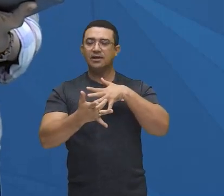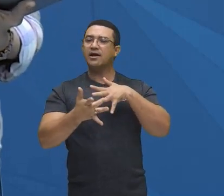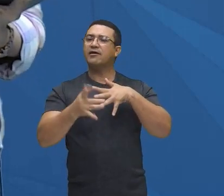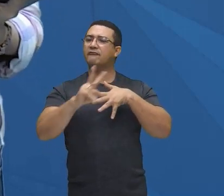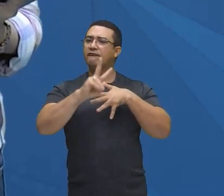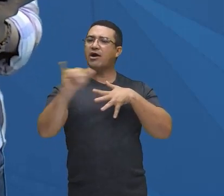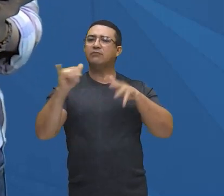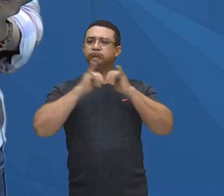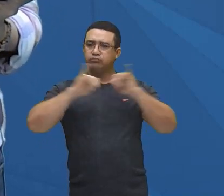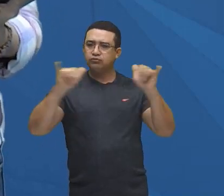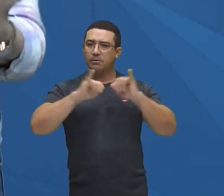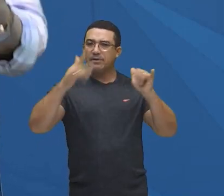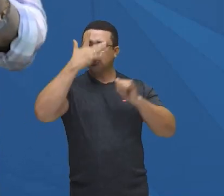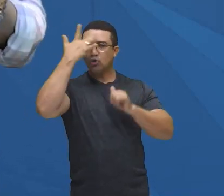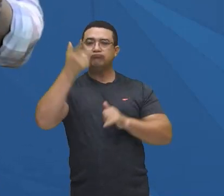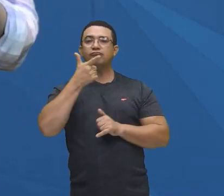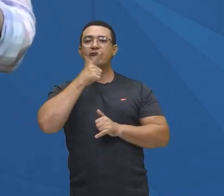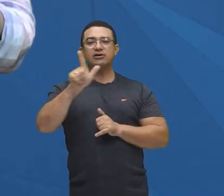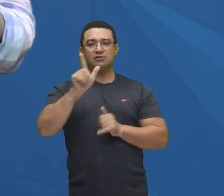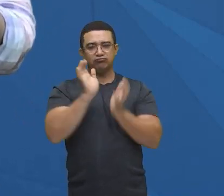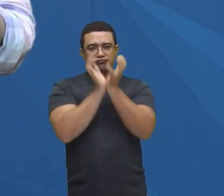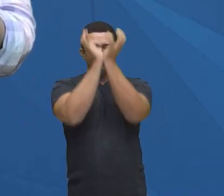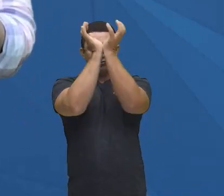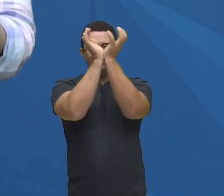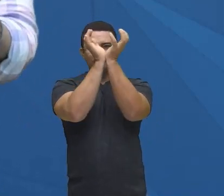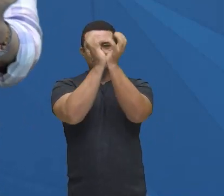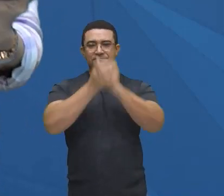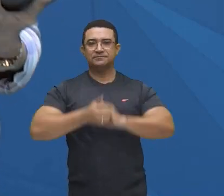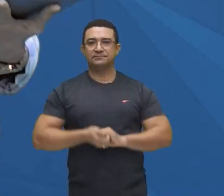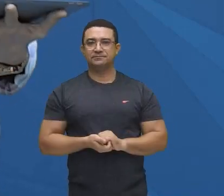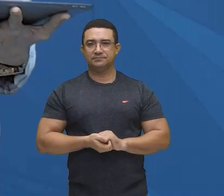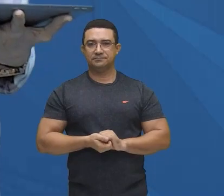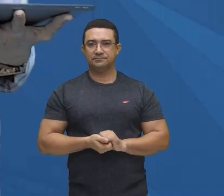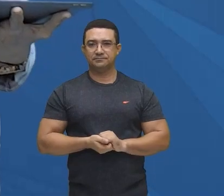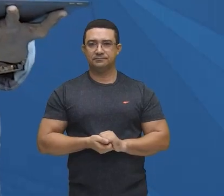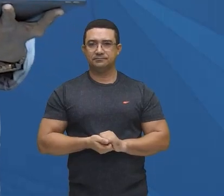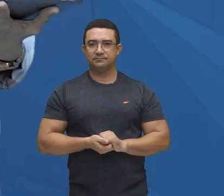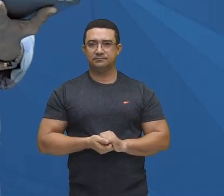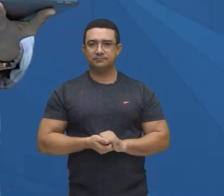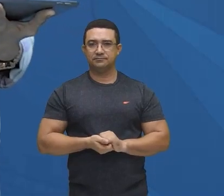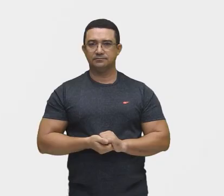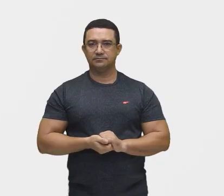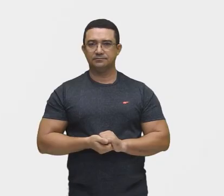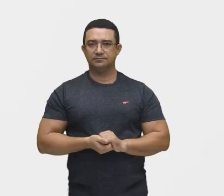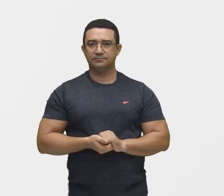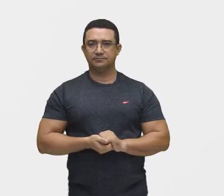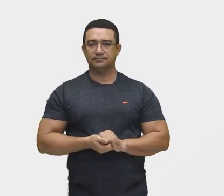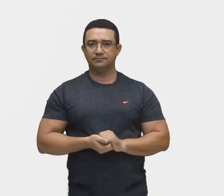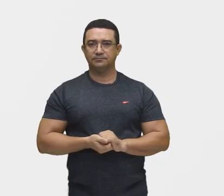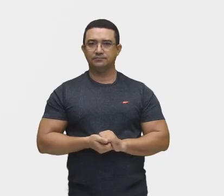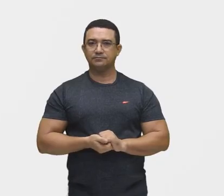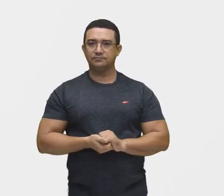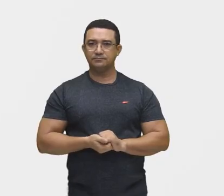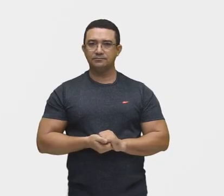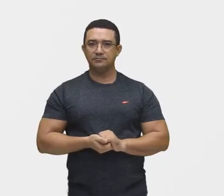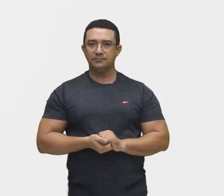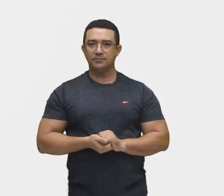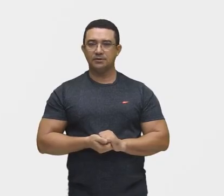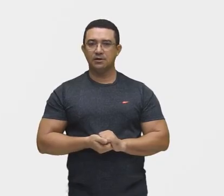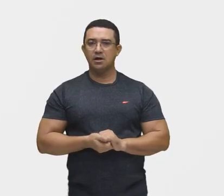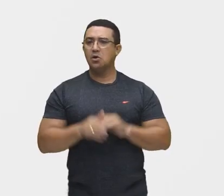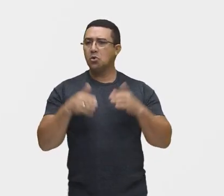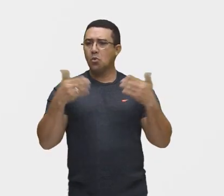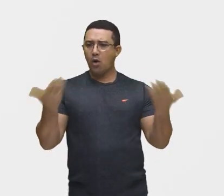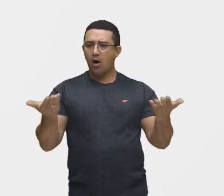gente vai divulgar o campeão, tá bom? E vamos lá para a pergunta, qual dessas redes sociais você